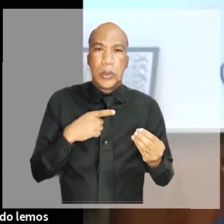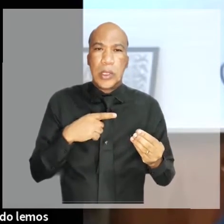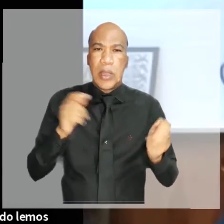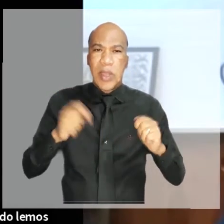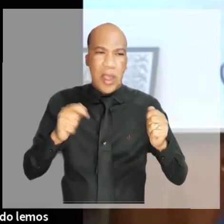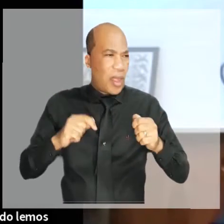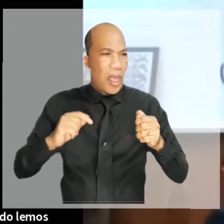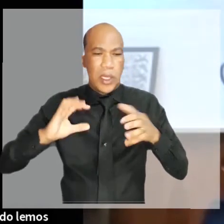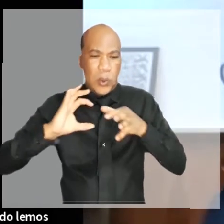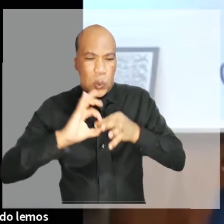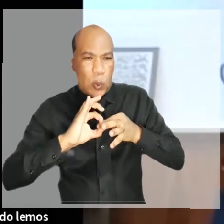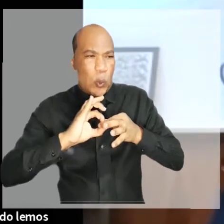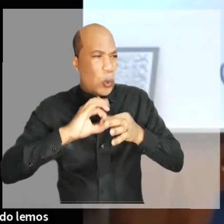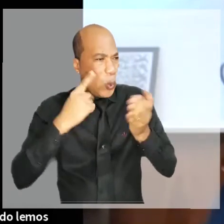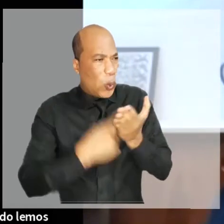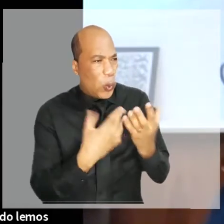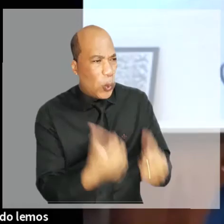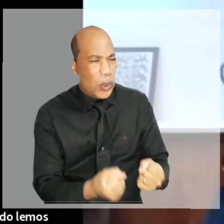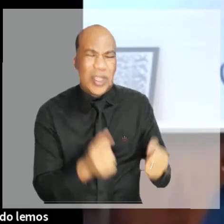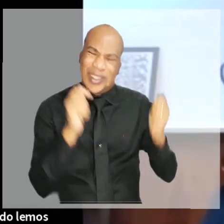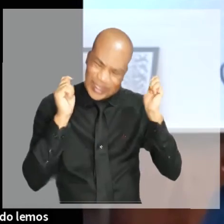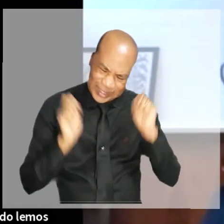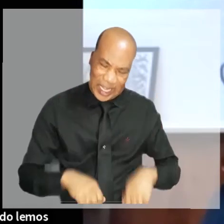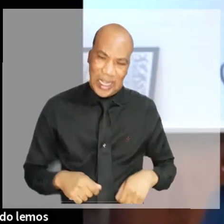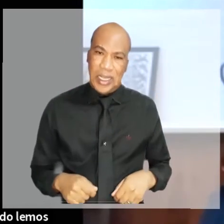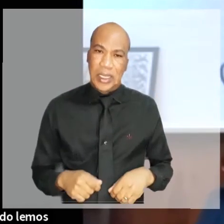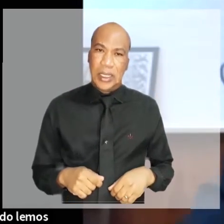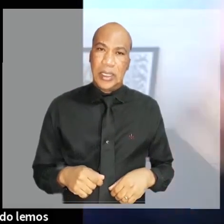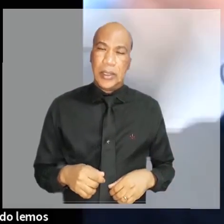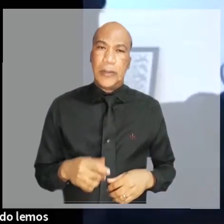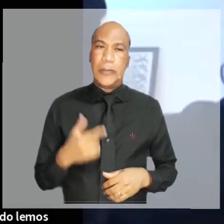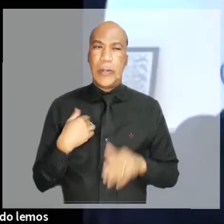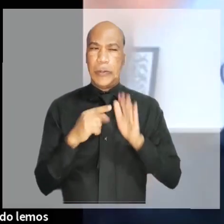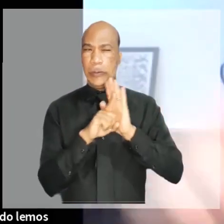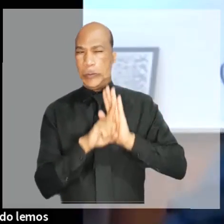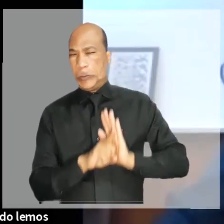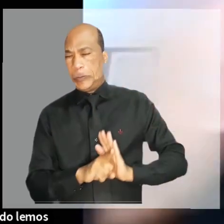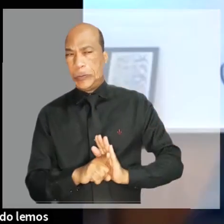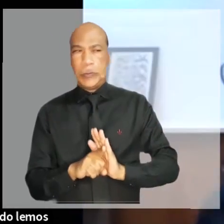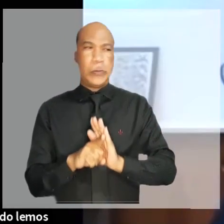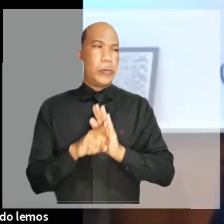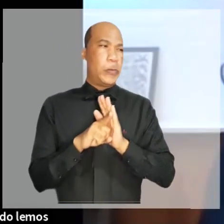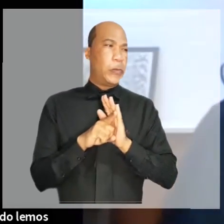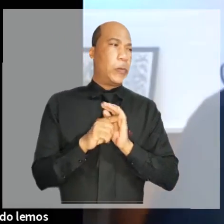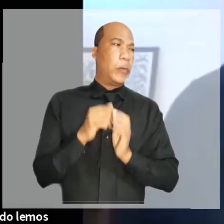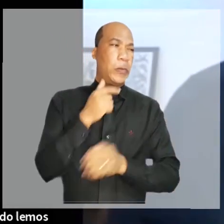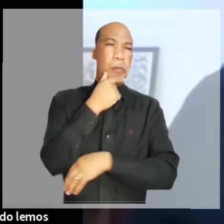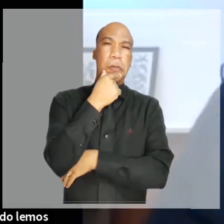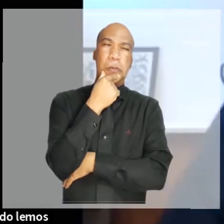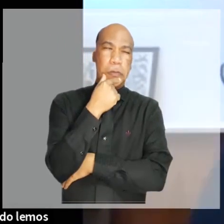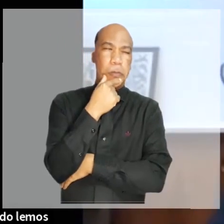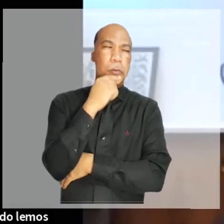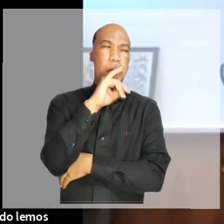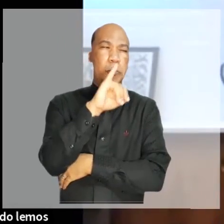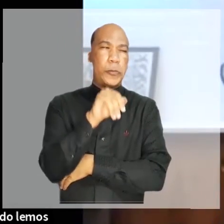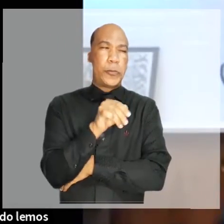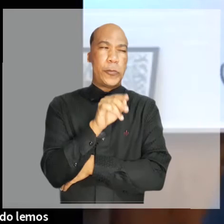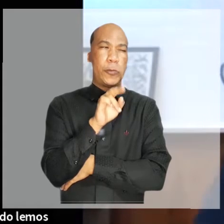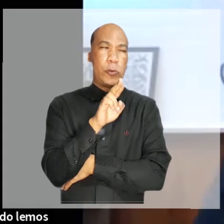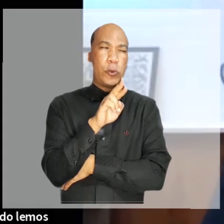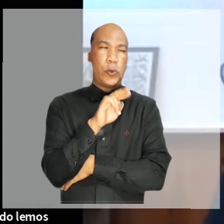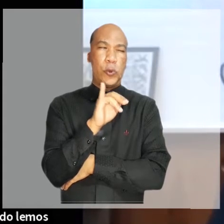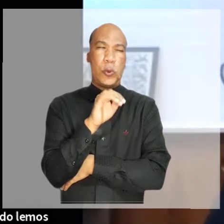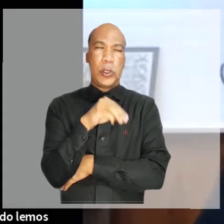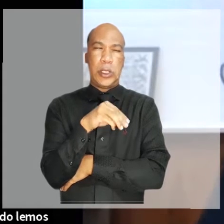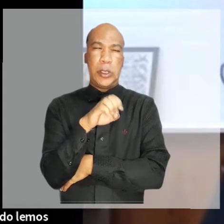os processos de conciliação poderia fazer com que a conciliação no Brasil tivesse um salto, e coisa que não